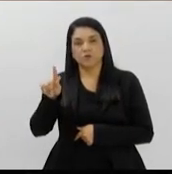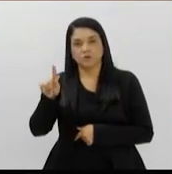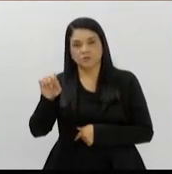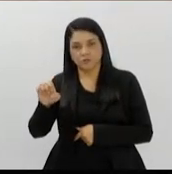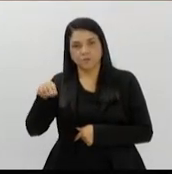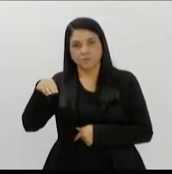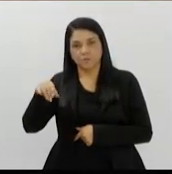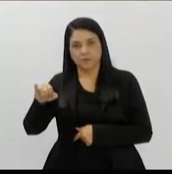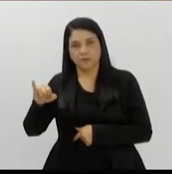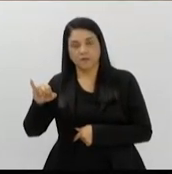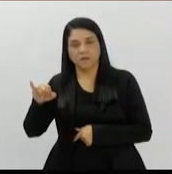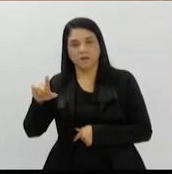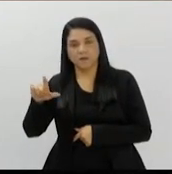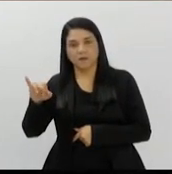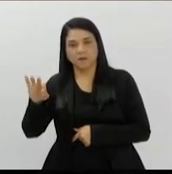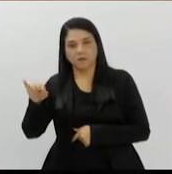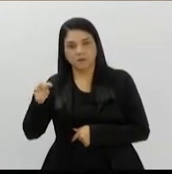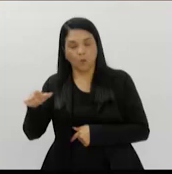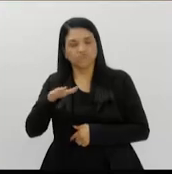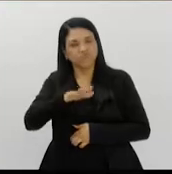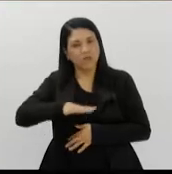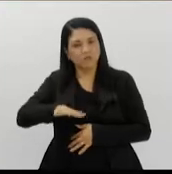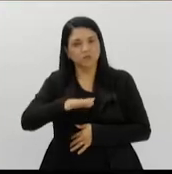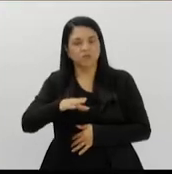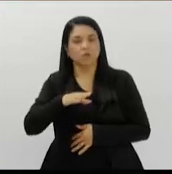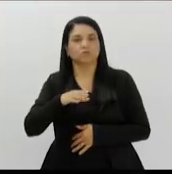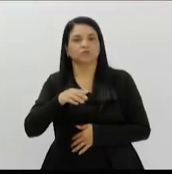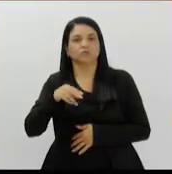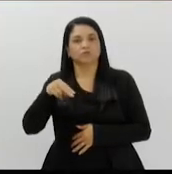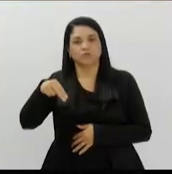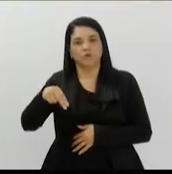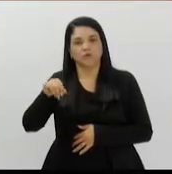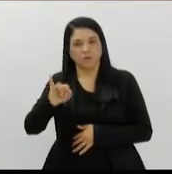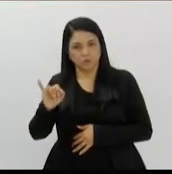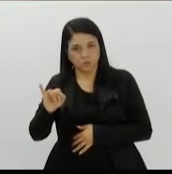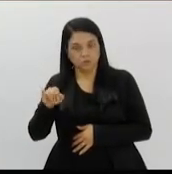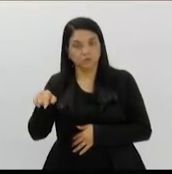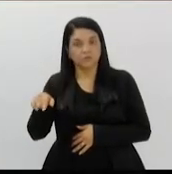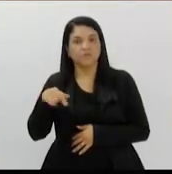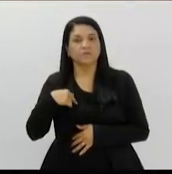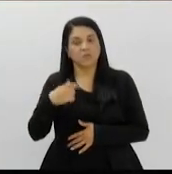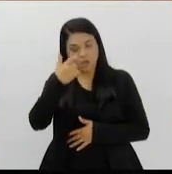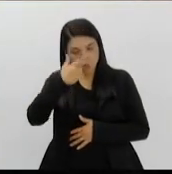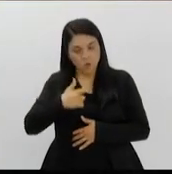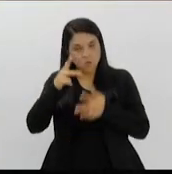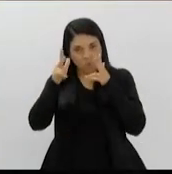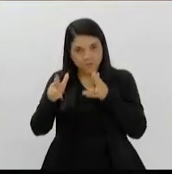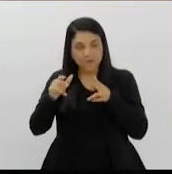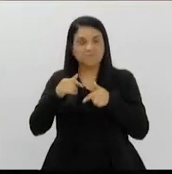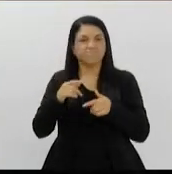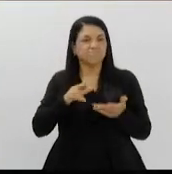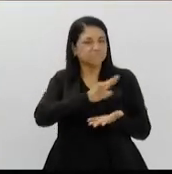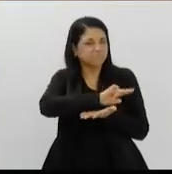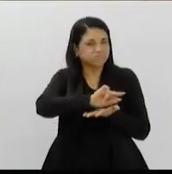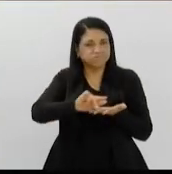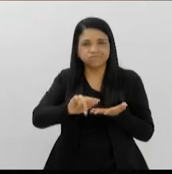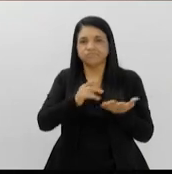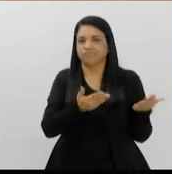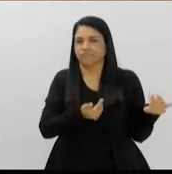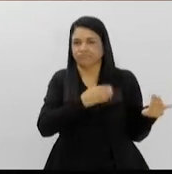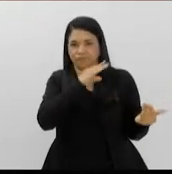atuante na região de Nova Iguaçu, que ajudou, como eu, muitos jovens em Nova Iguaçu, que é o Nova